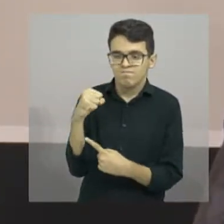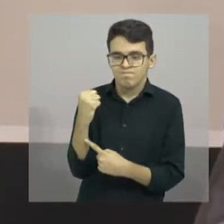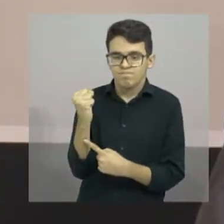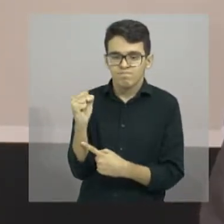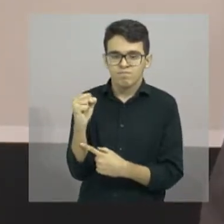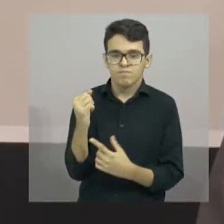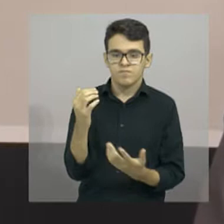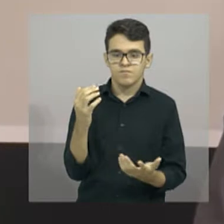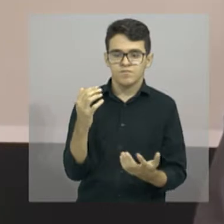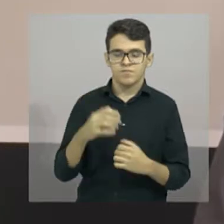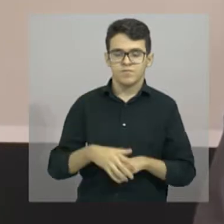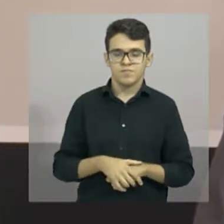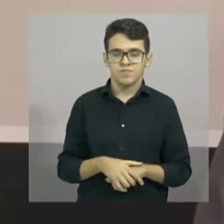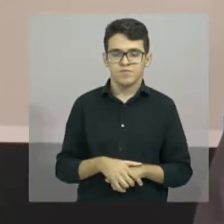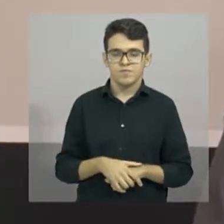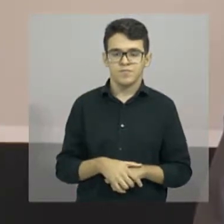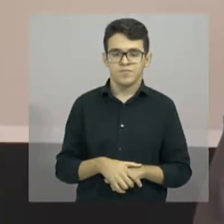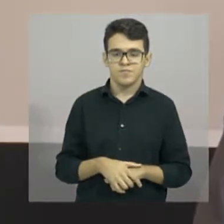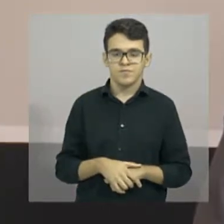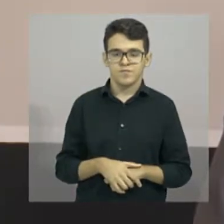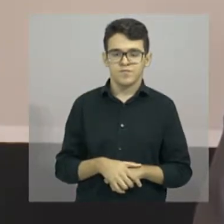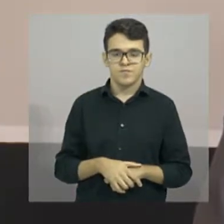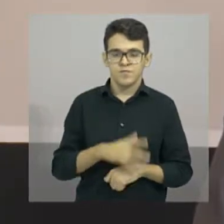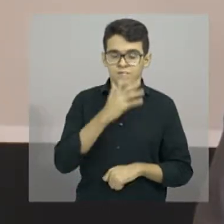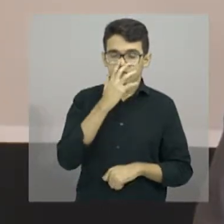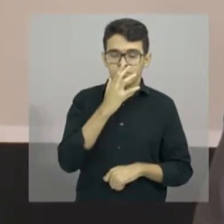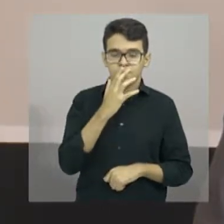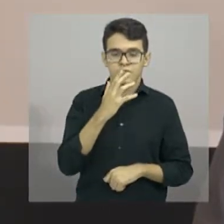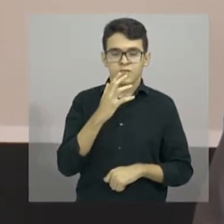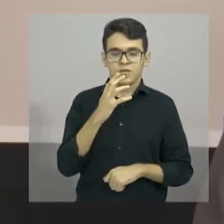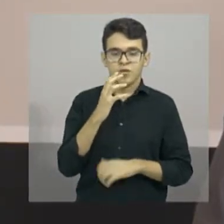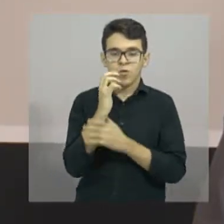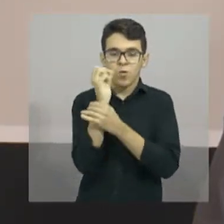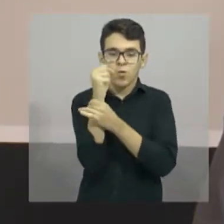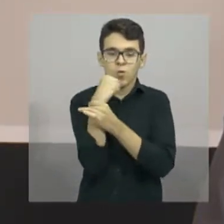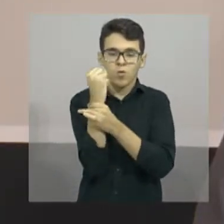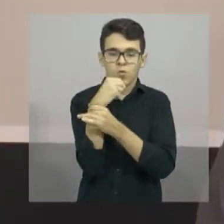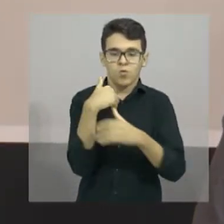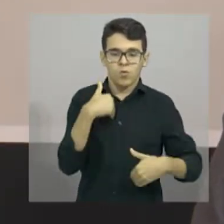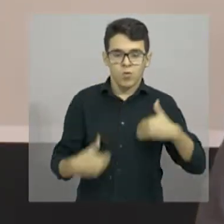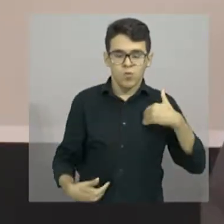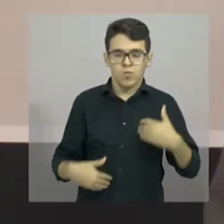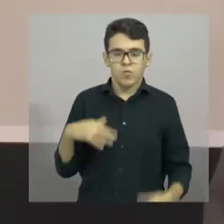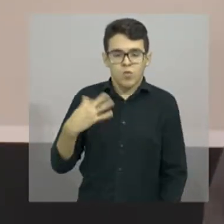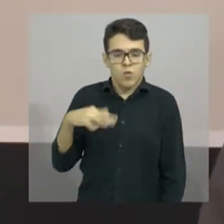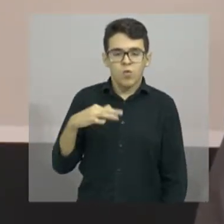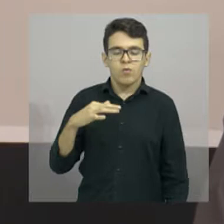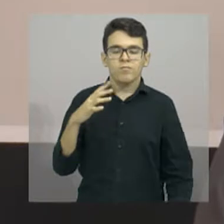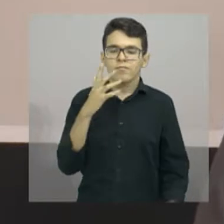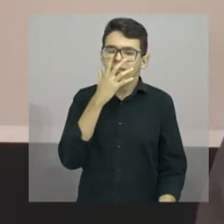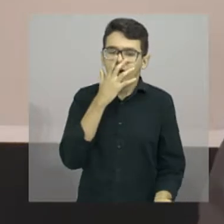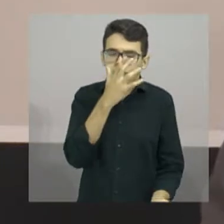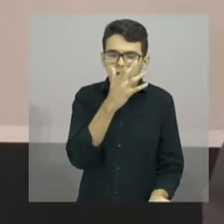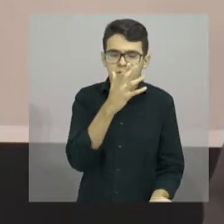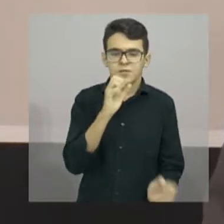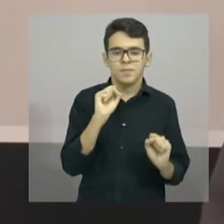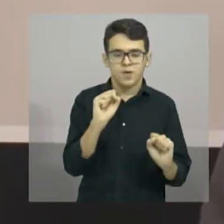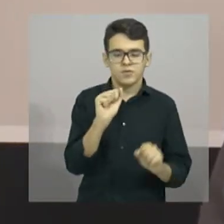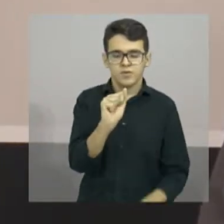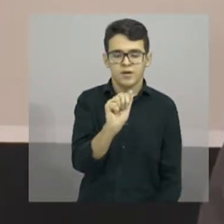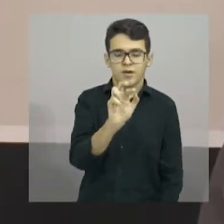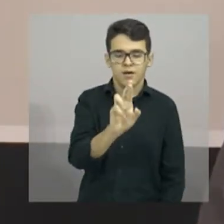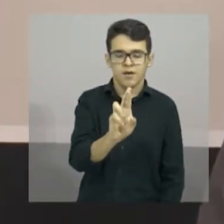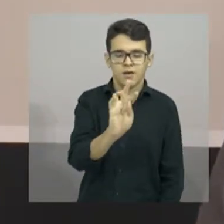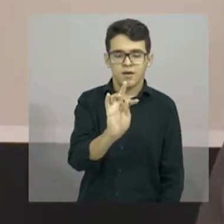enrijece as articulações, ela dá um quadro muito parecido com a artrite, né, que é dor e dificuldade. Então, nesse